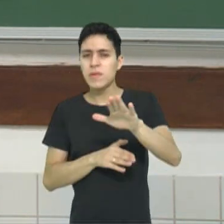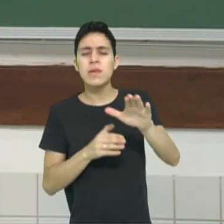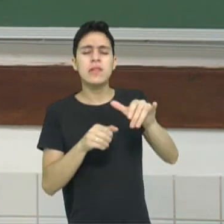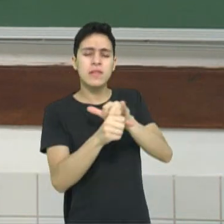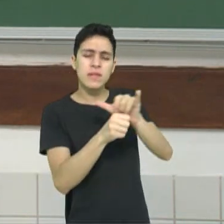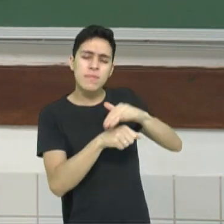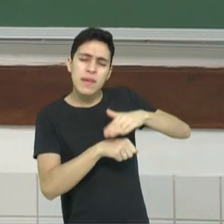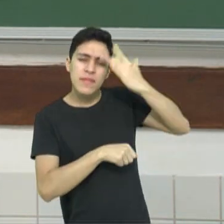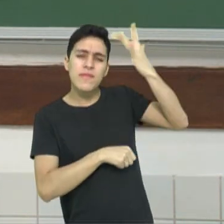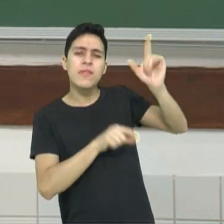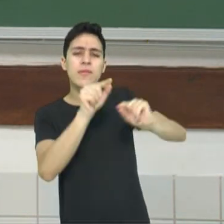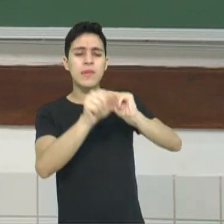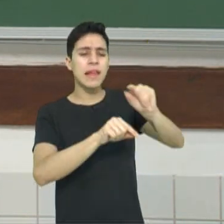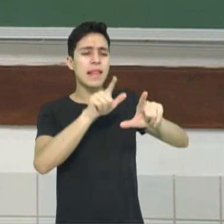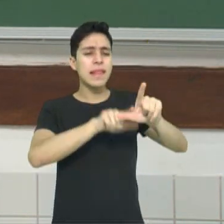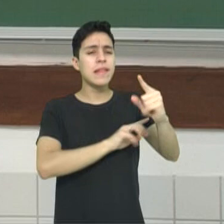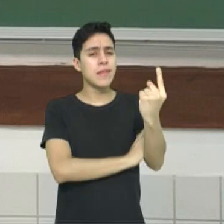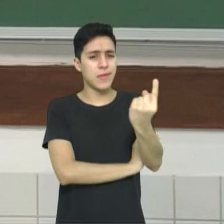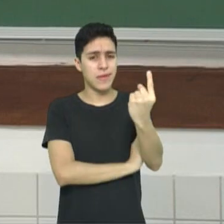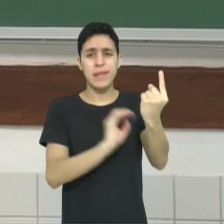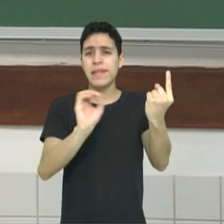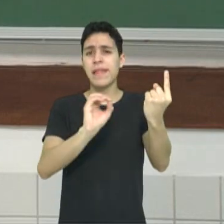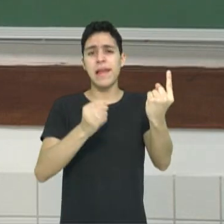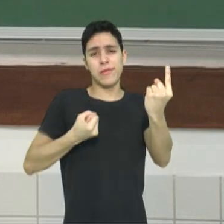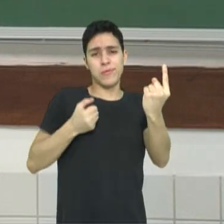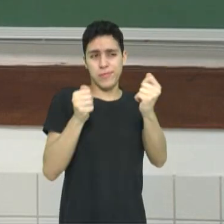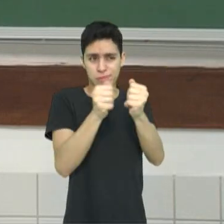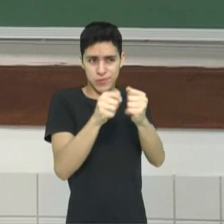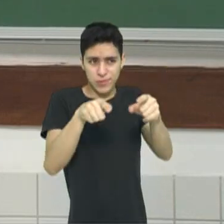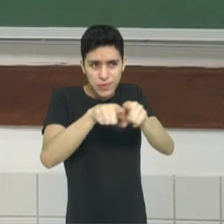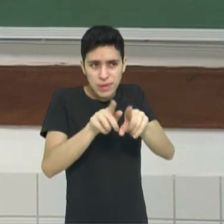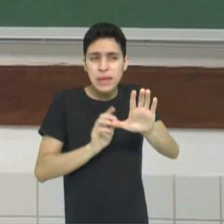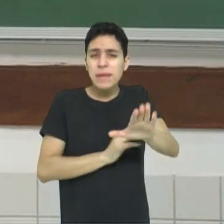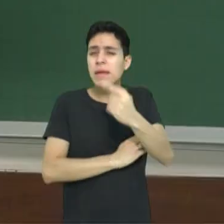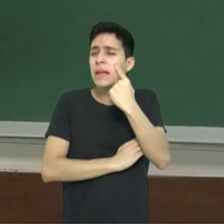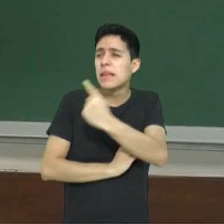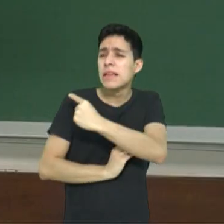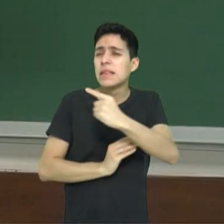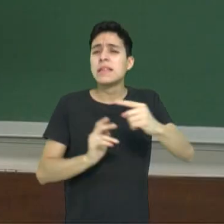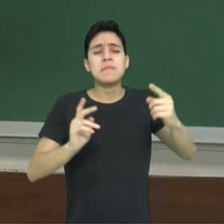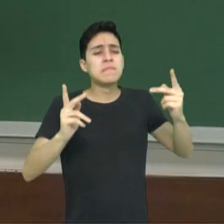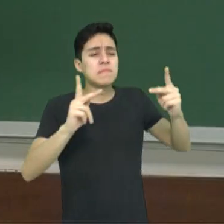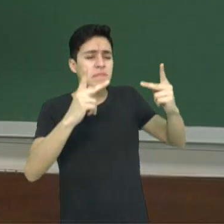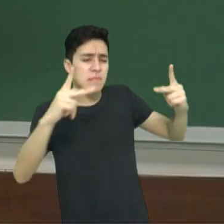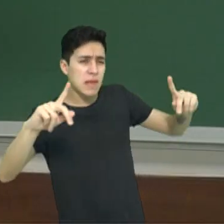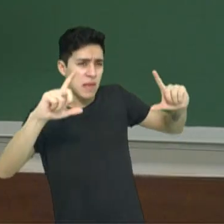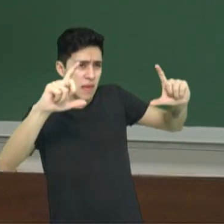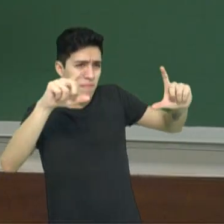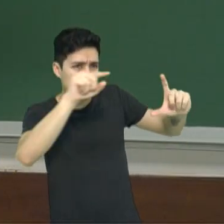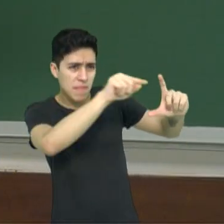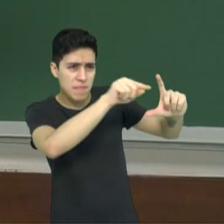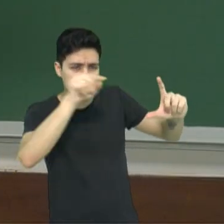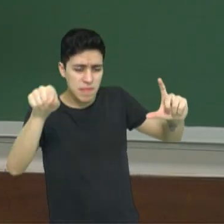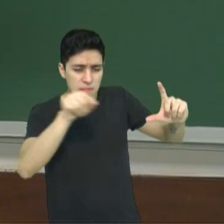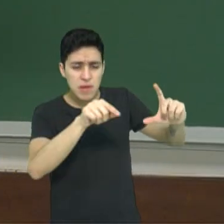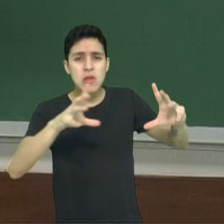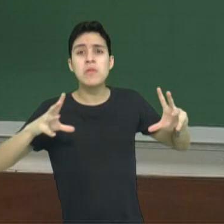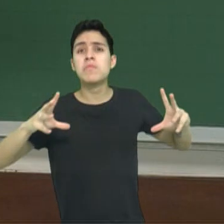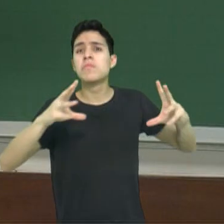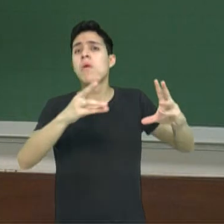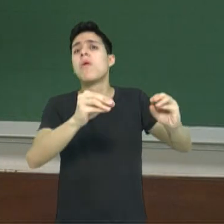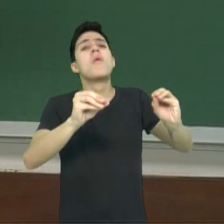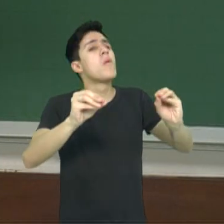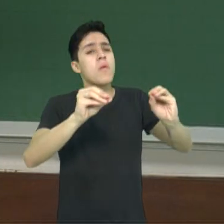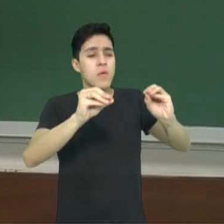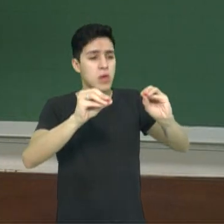tivesse um número acompanhando. Mas espera aí, nesse sistema aqui, todas as letras têm